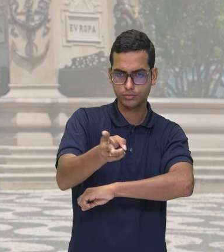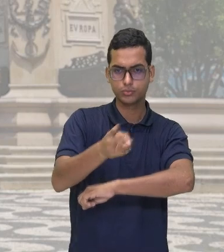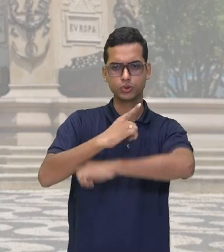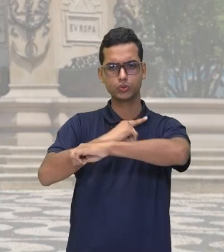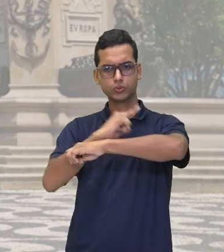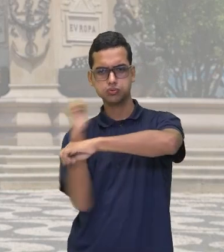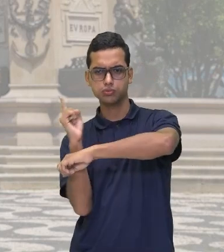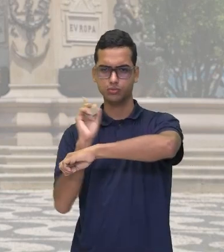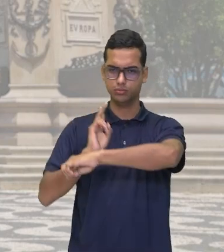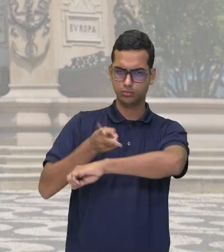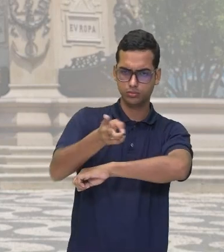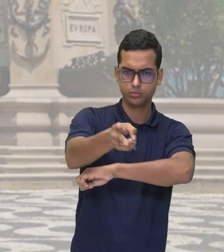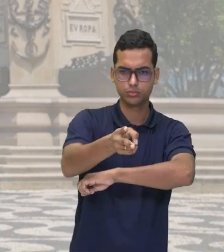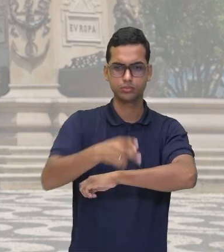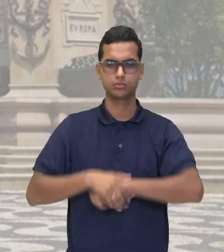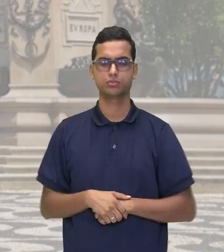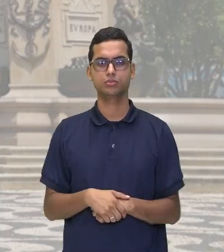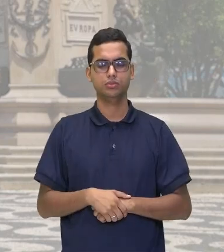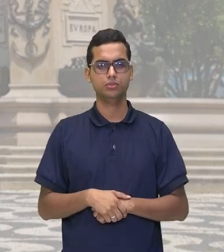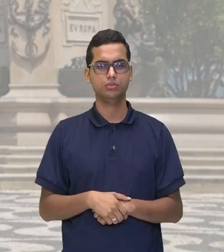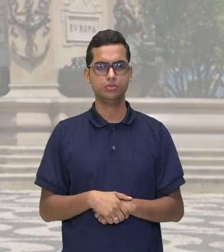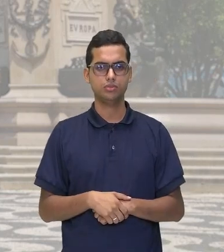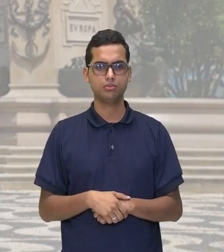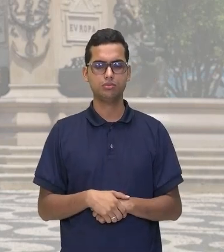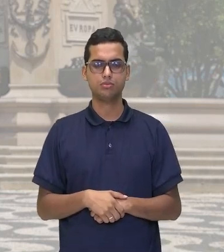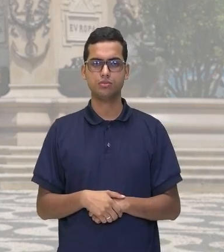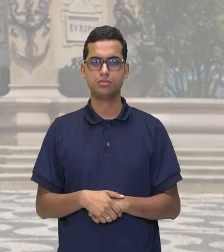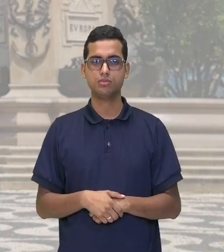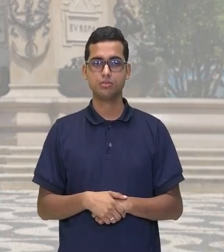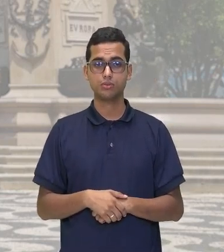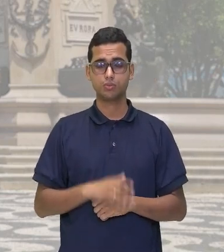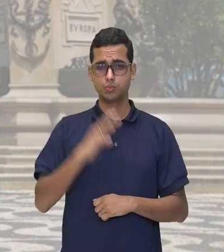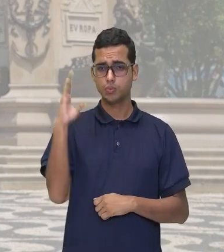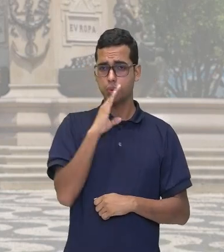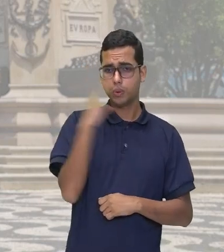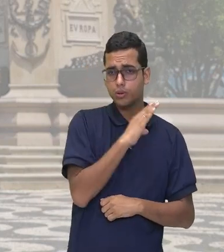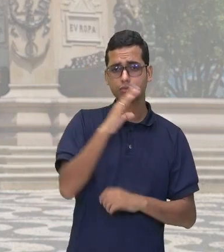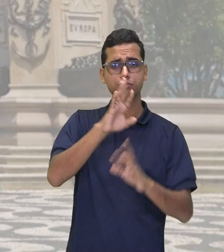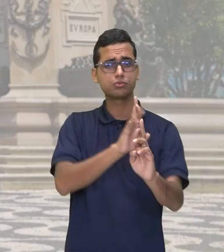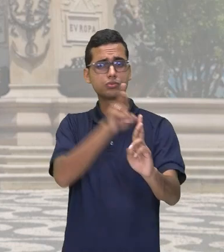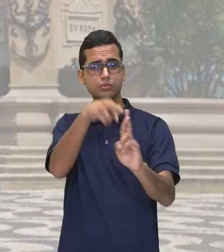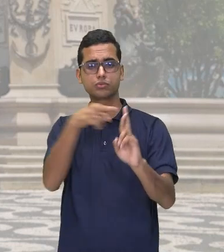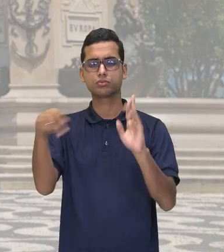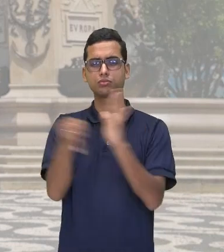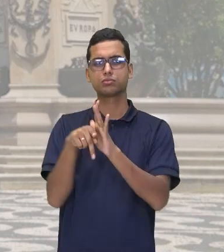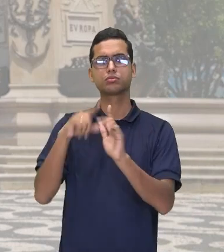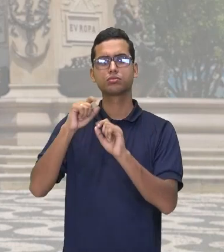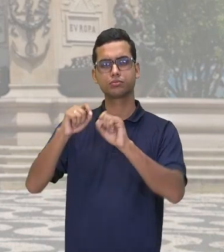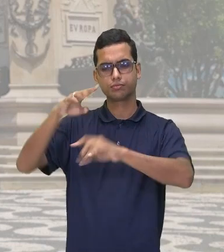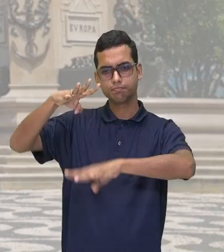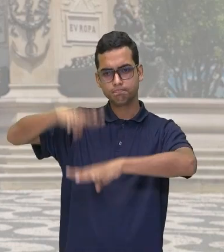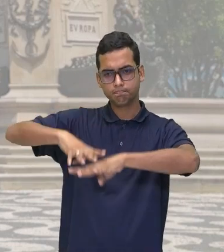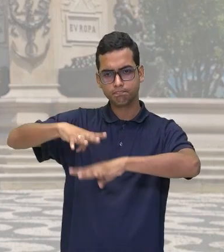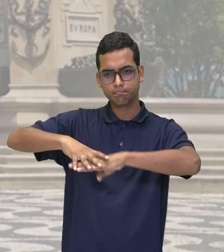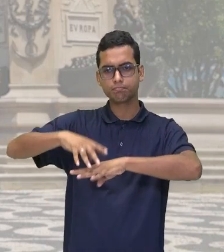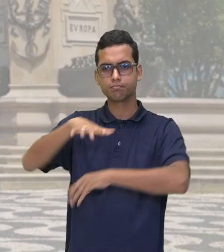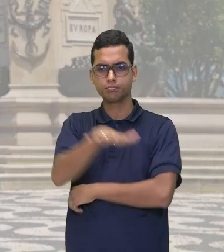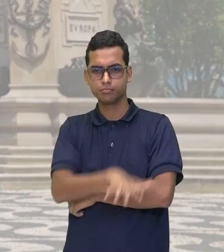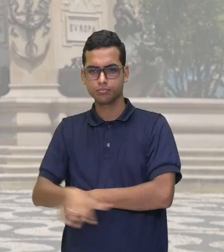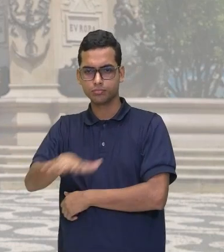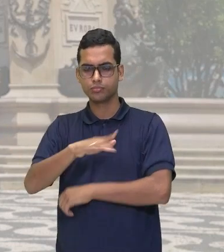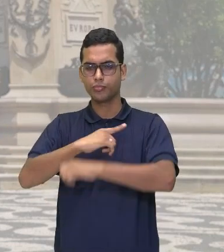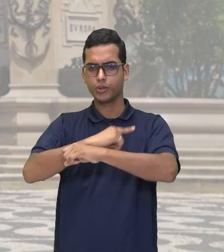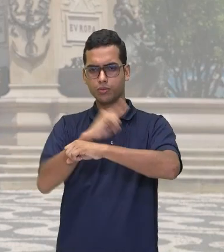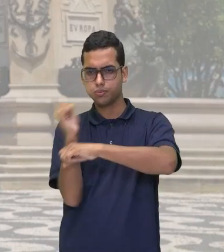constante. E quando fala velocidade constante, nos remete à matemática. E hoje nós temos um